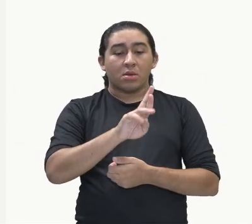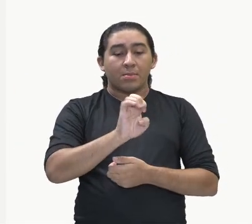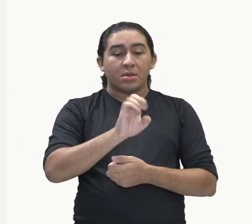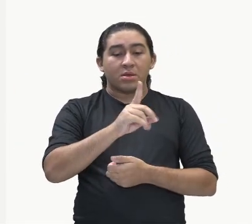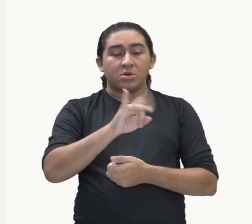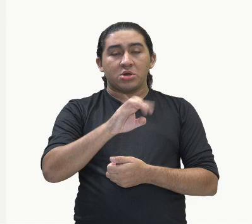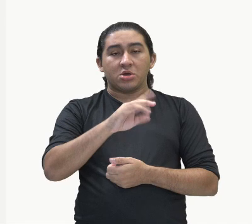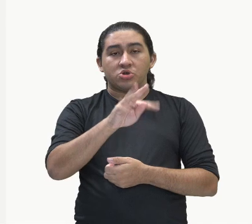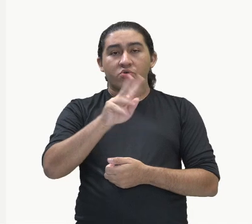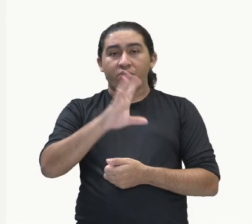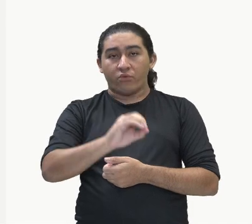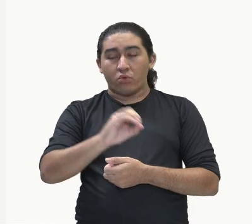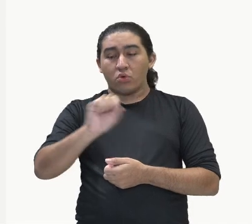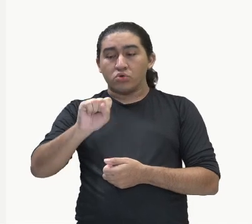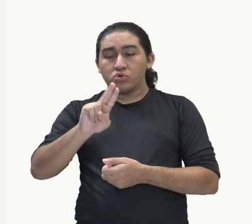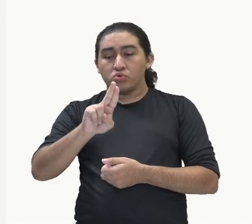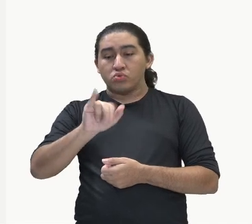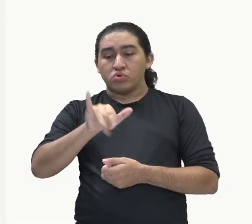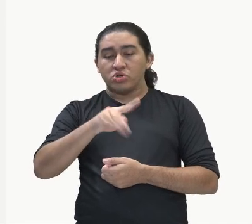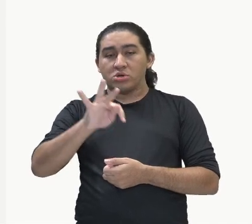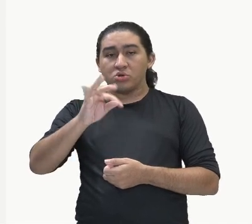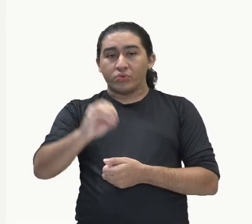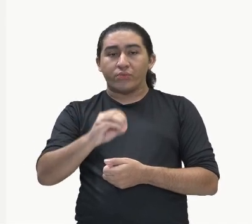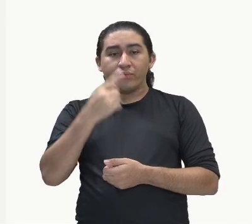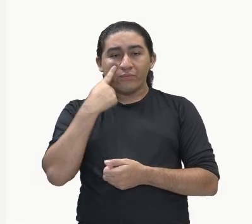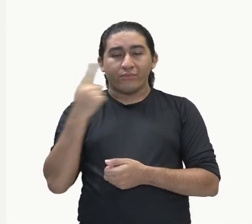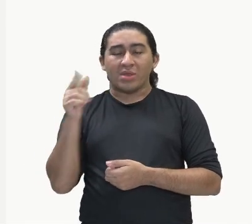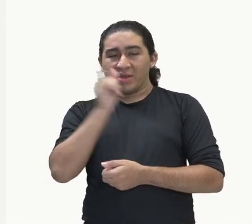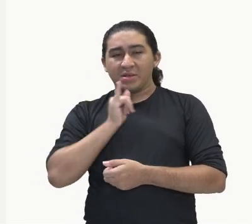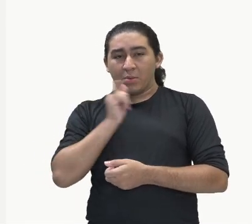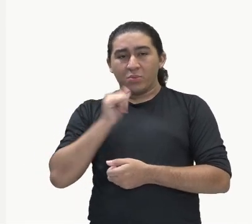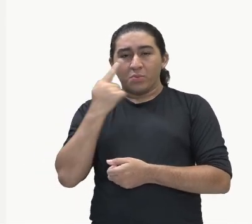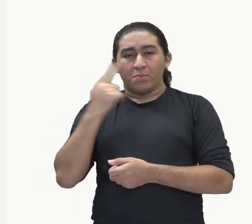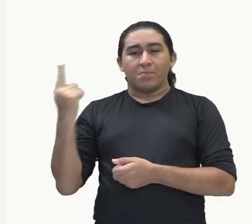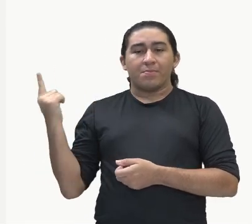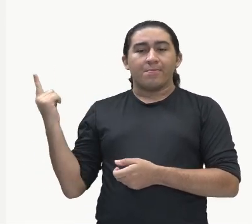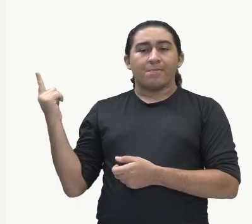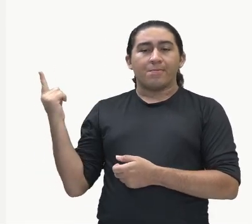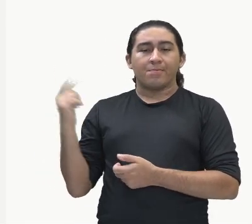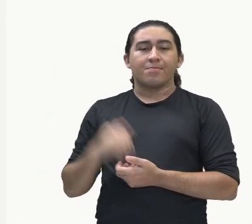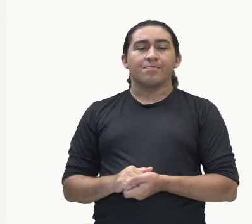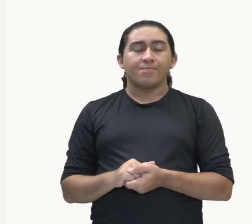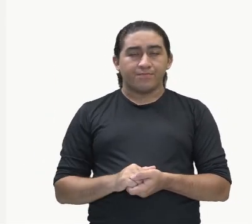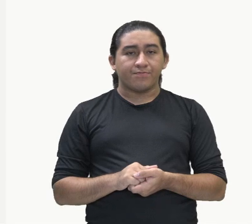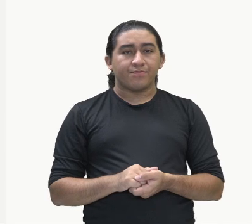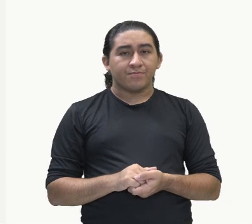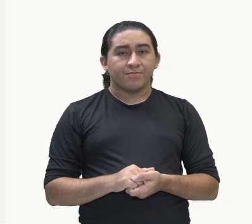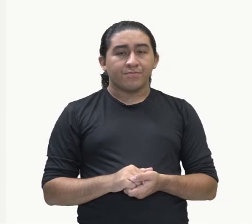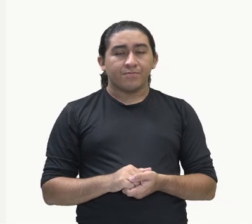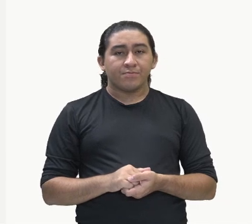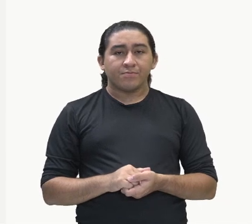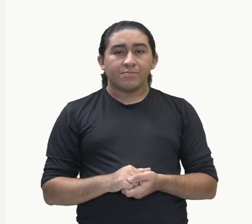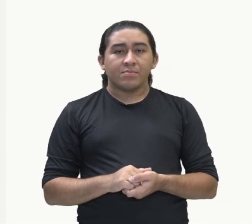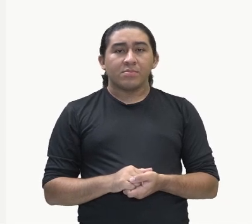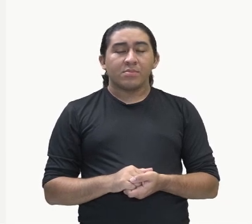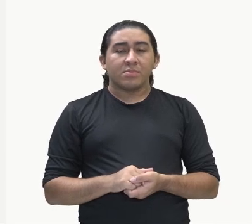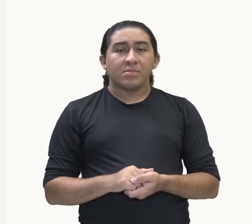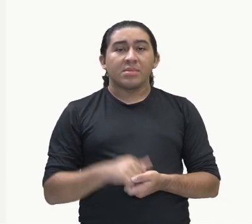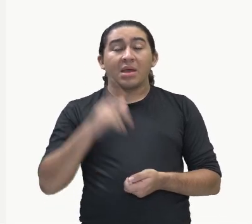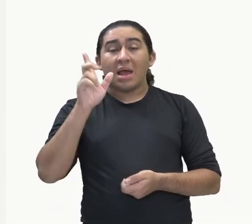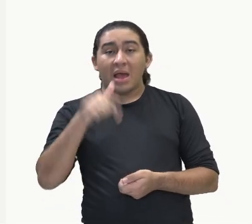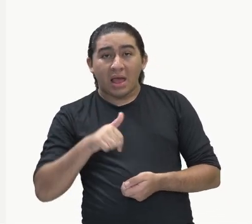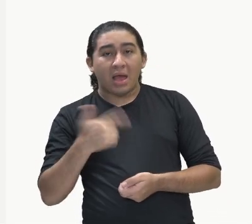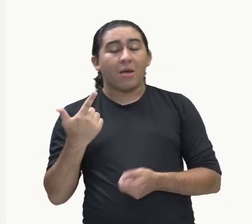sujeito, tá certo? Então esse exemplo, whale is a heavy animal, né? A baleia é um animal pesado. Eu tenho